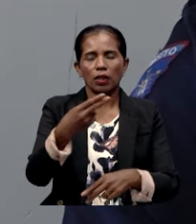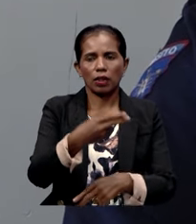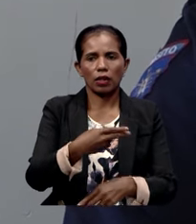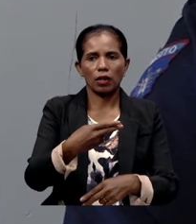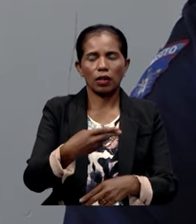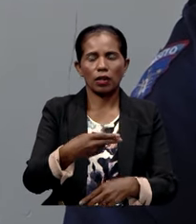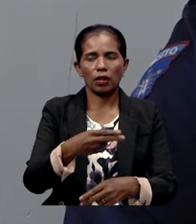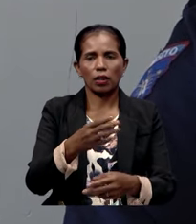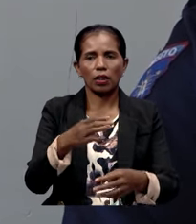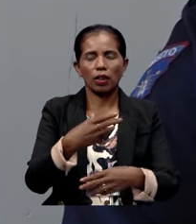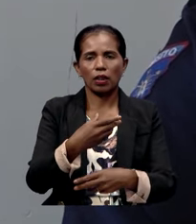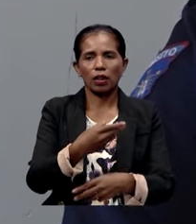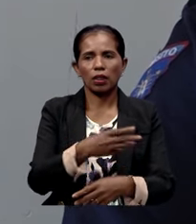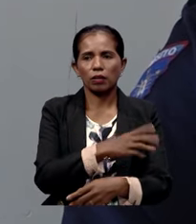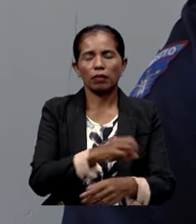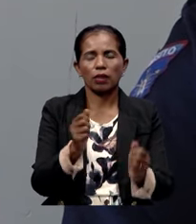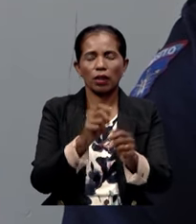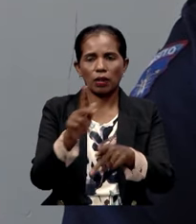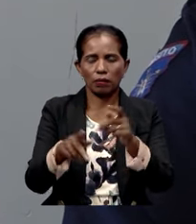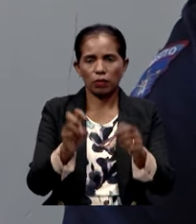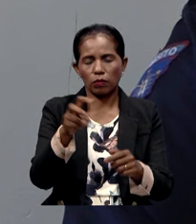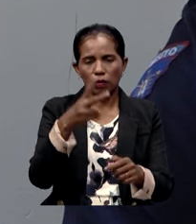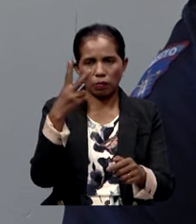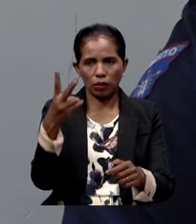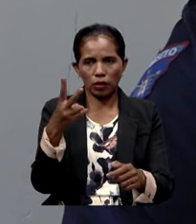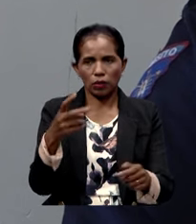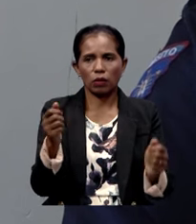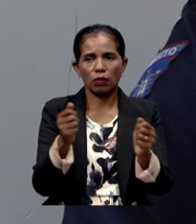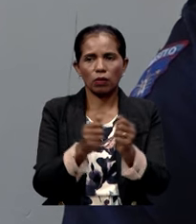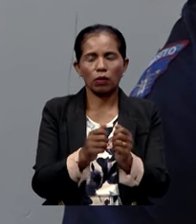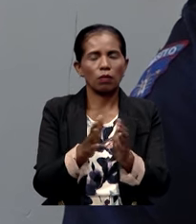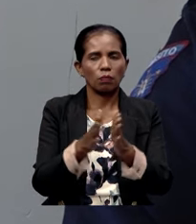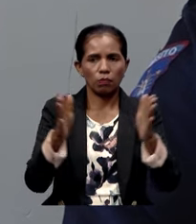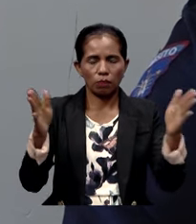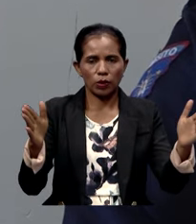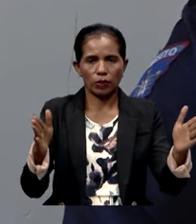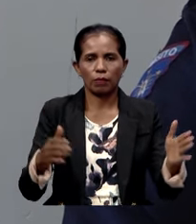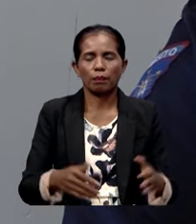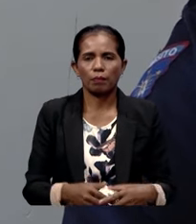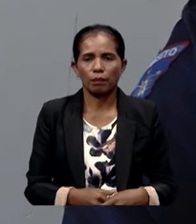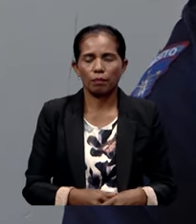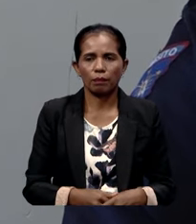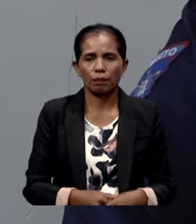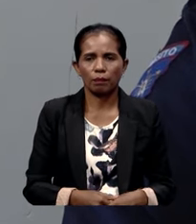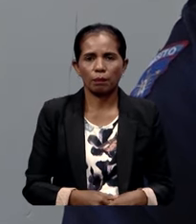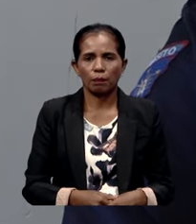que aqui, ou 12 pessoas, não é mesmo que ser o bot, ou nia